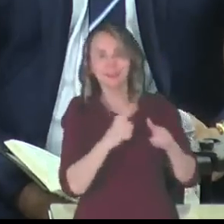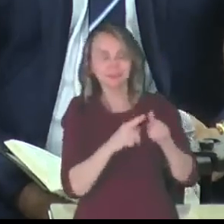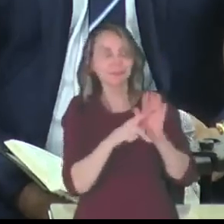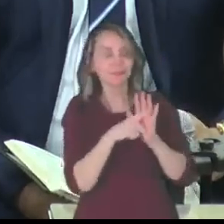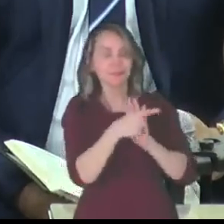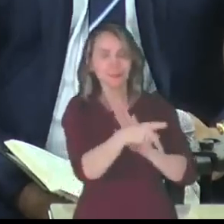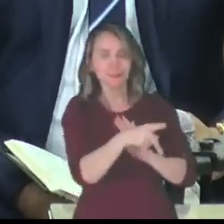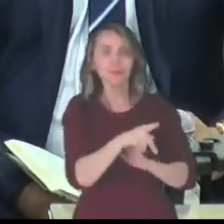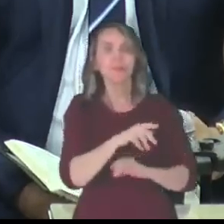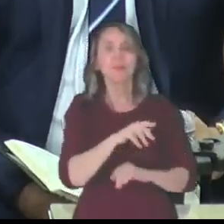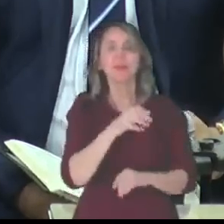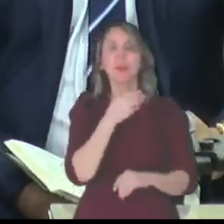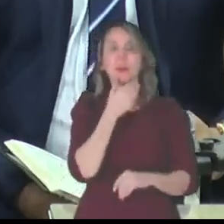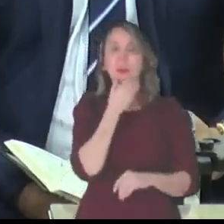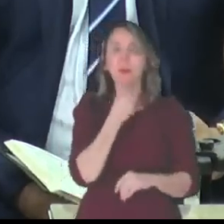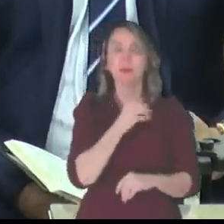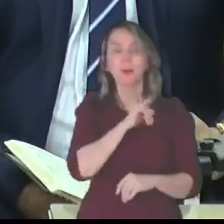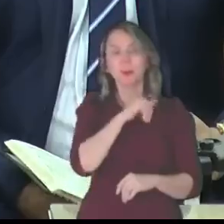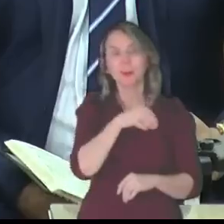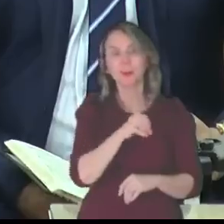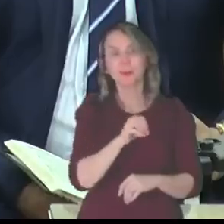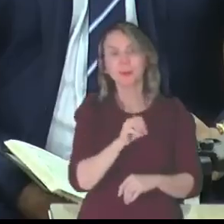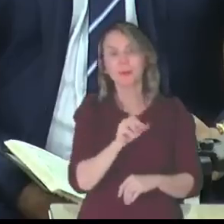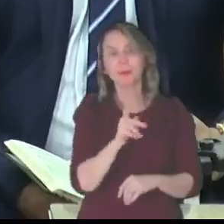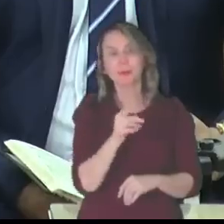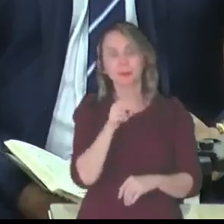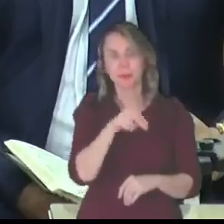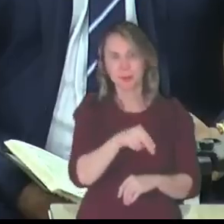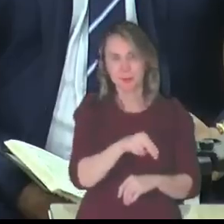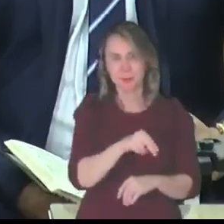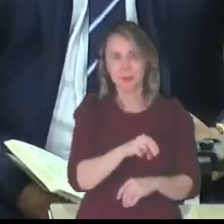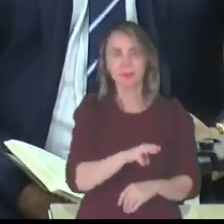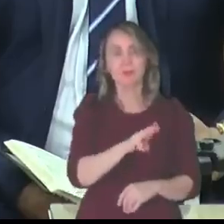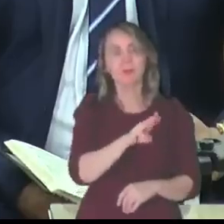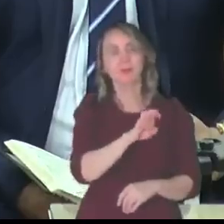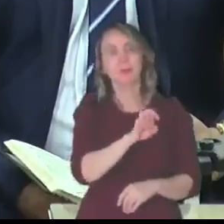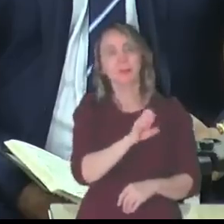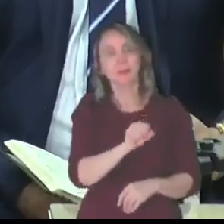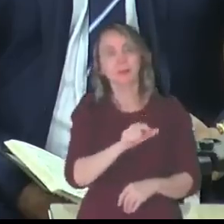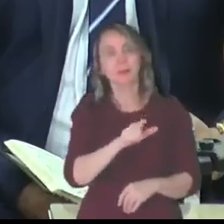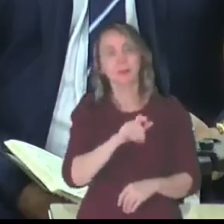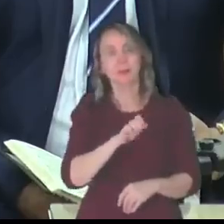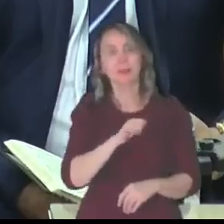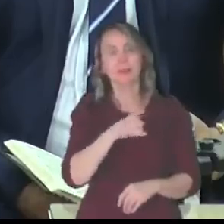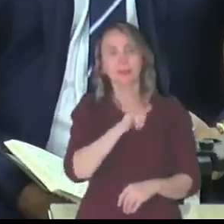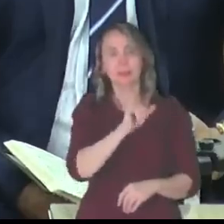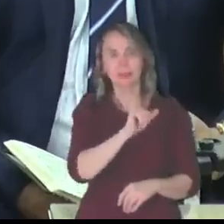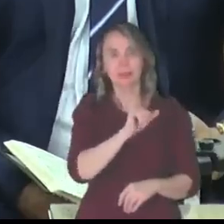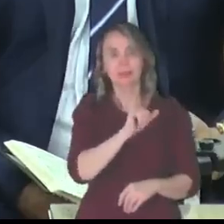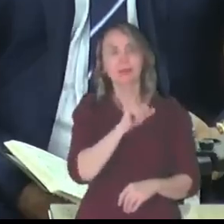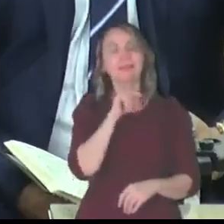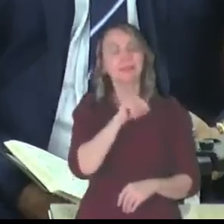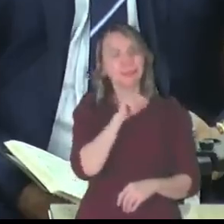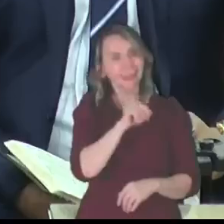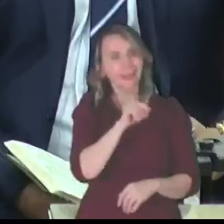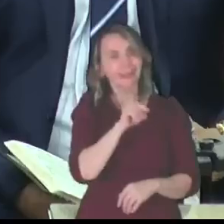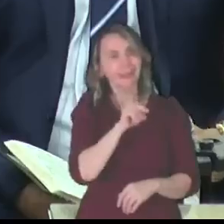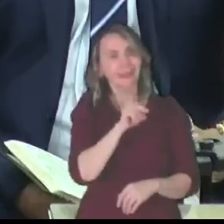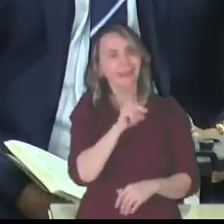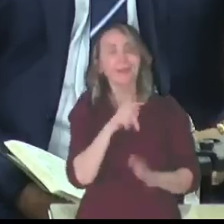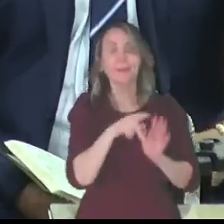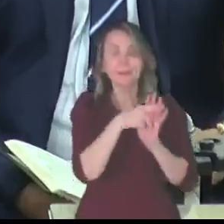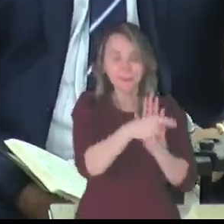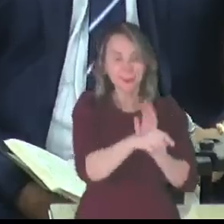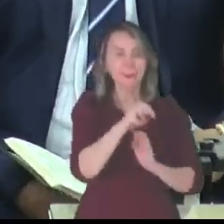Presbiteriana depois passou para Luterana mas o Movimento Pentecostal nasceu entre os metodistas e são